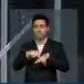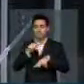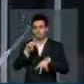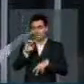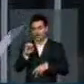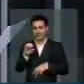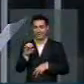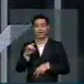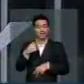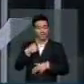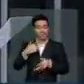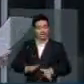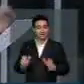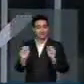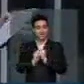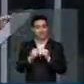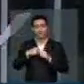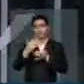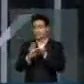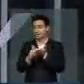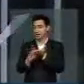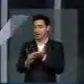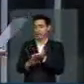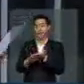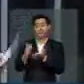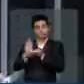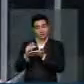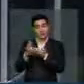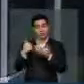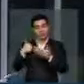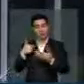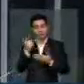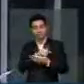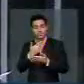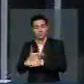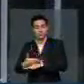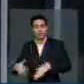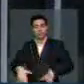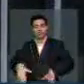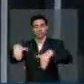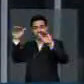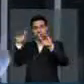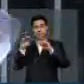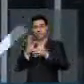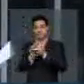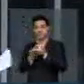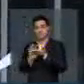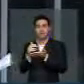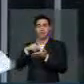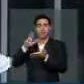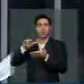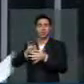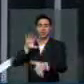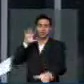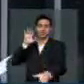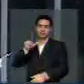nasci com samba e com samba me criei e com o danado do Samba Eu nunca me